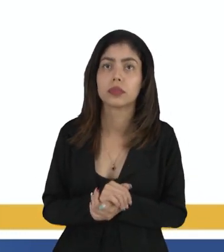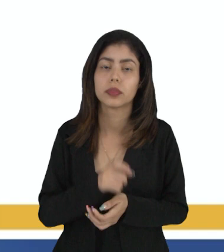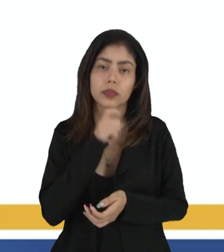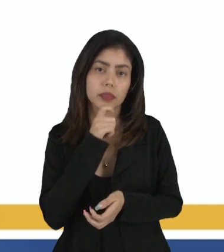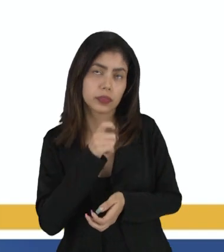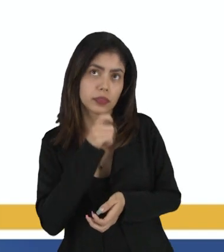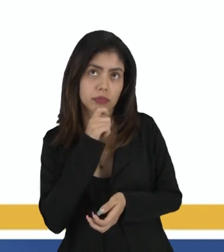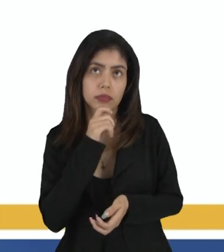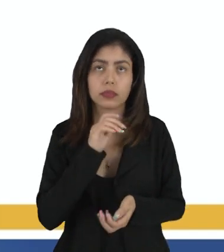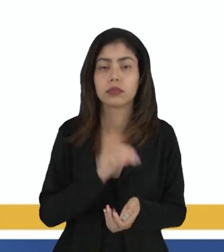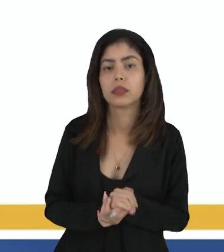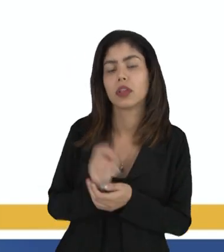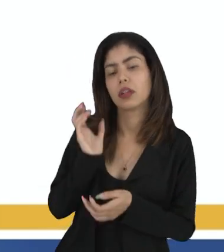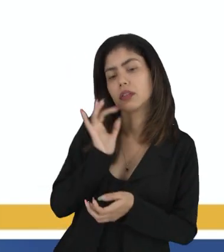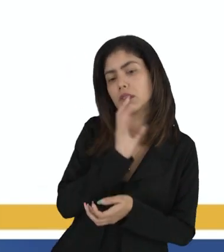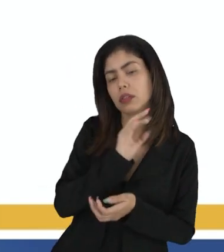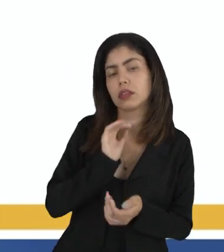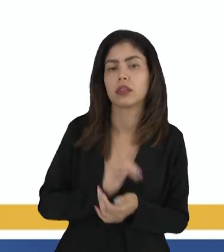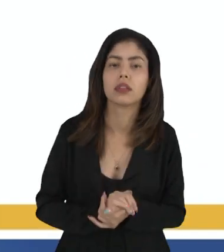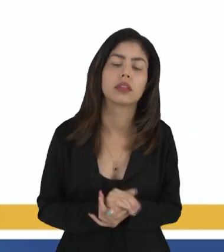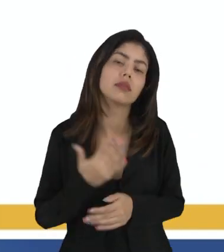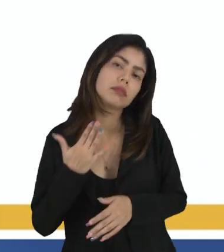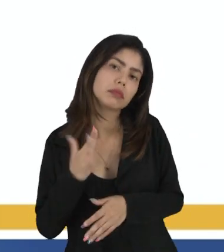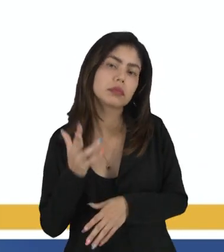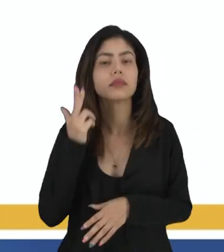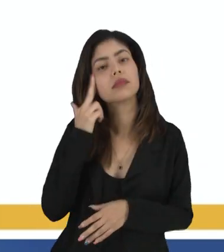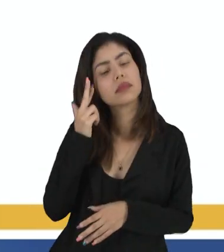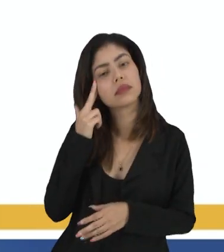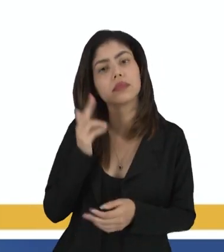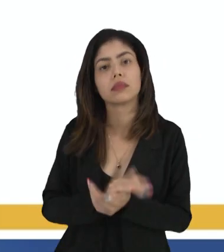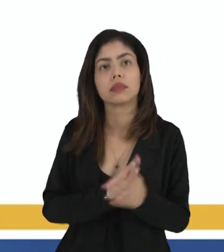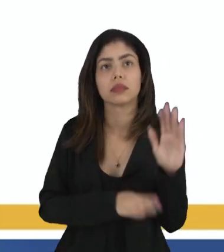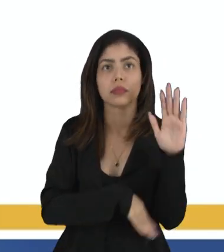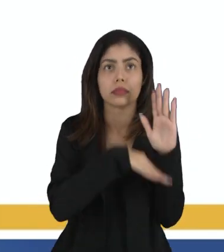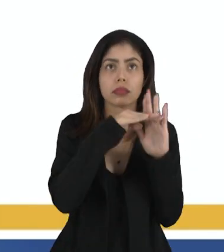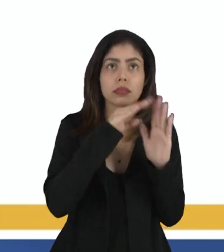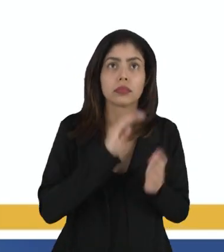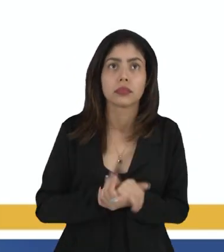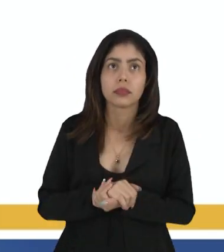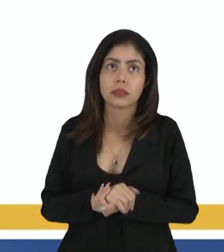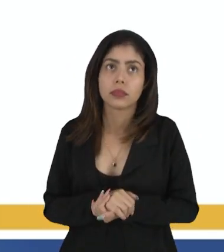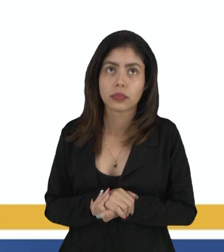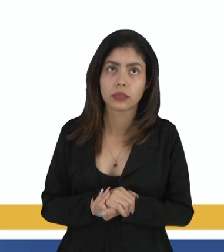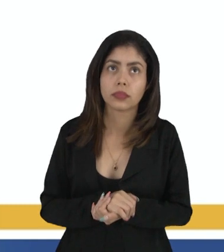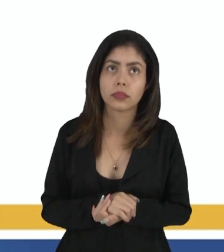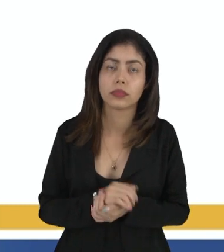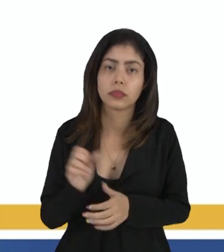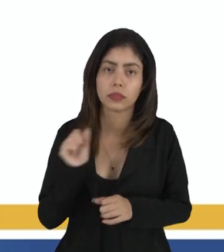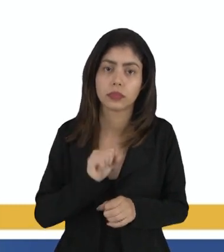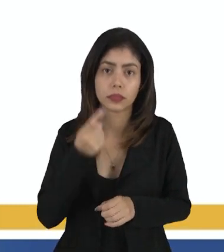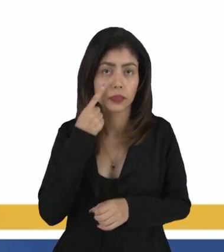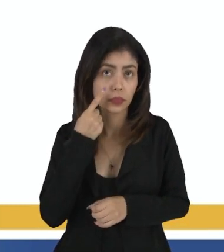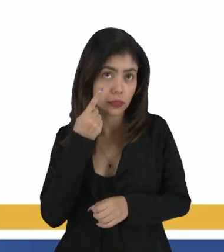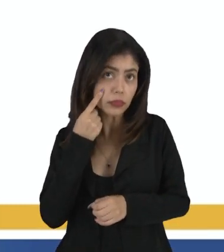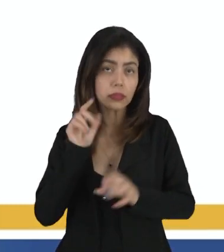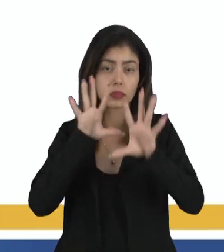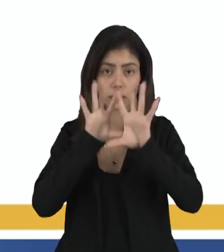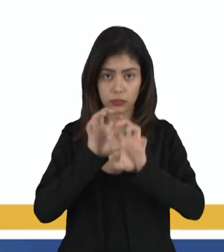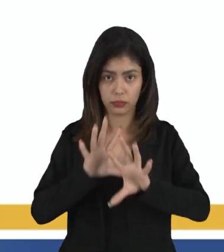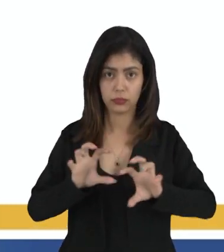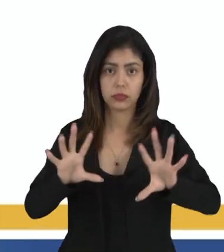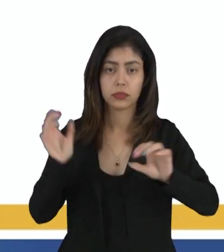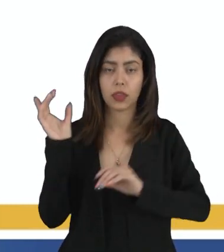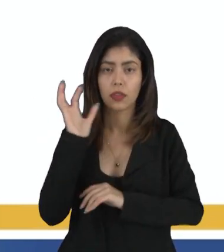quente ou se está frio. Essa noção é uma noção de temperatura. O interessante é que essa questão de